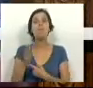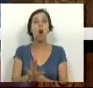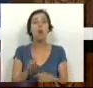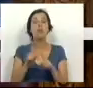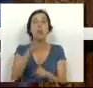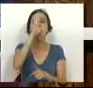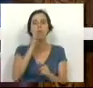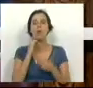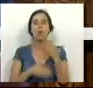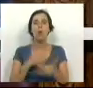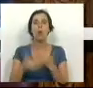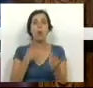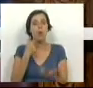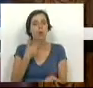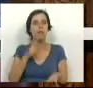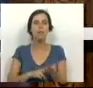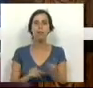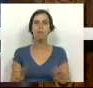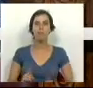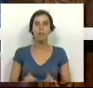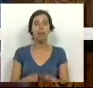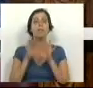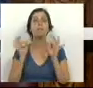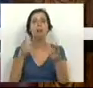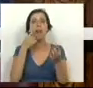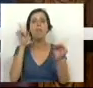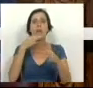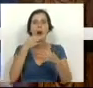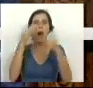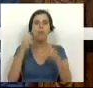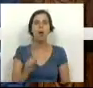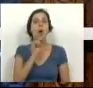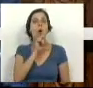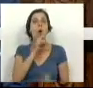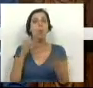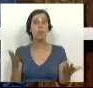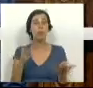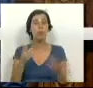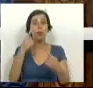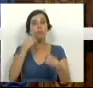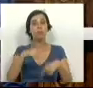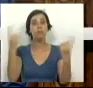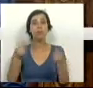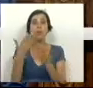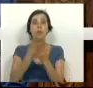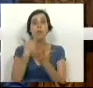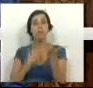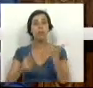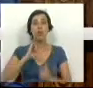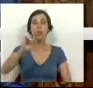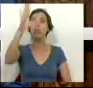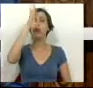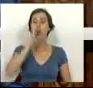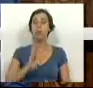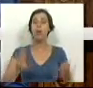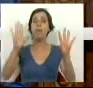só que o Governo continua a faltar à verdade, como vêm reafirmar também a oportunidade da apresentação desta moção de censura,